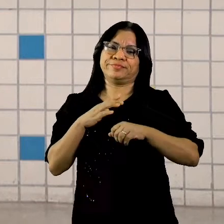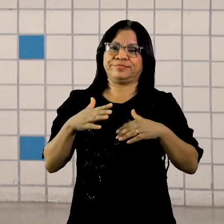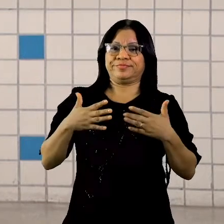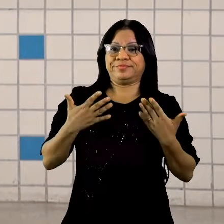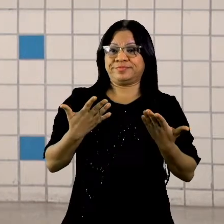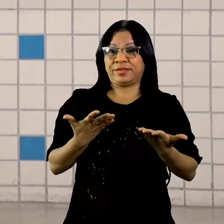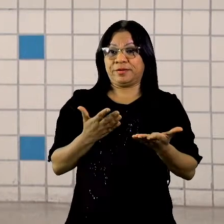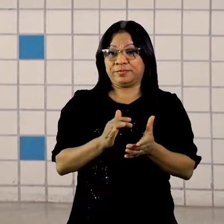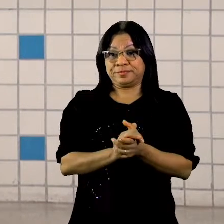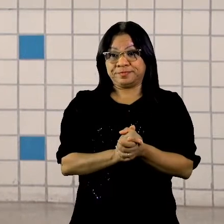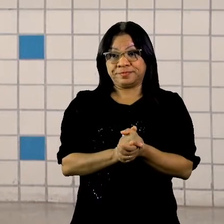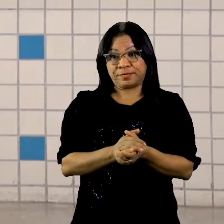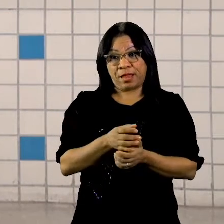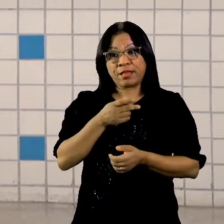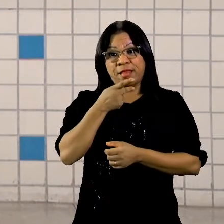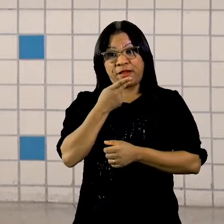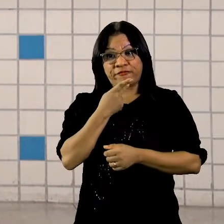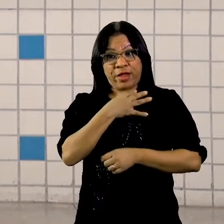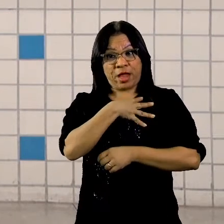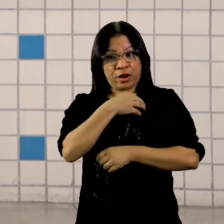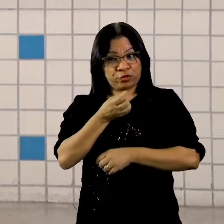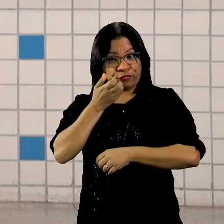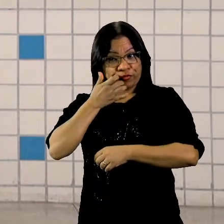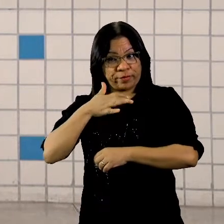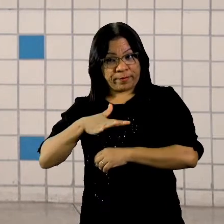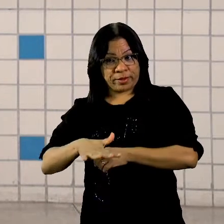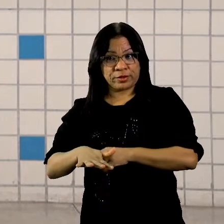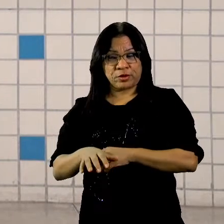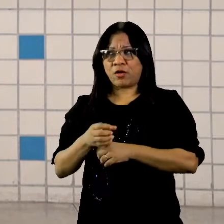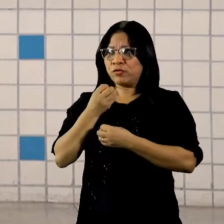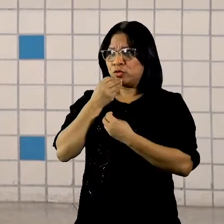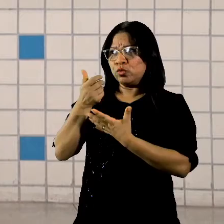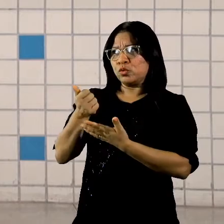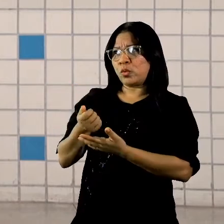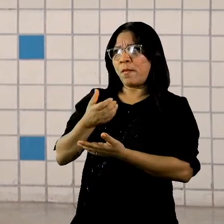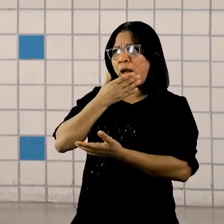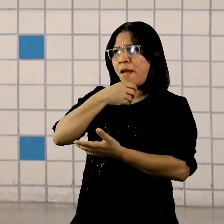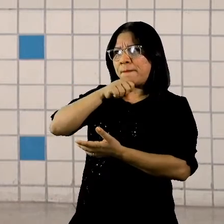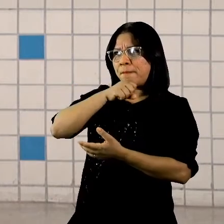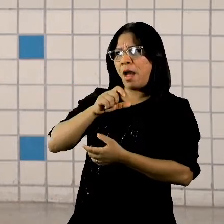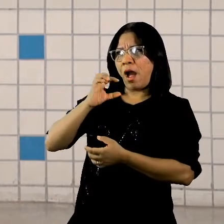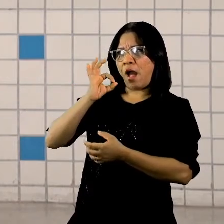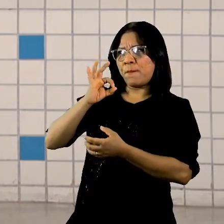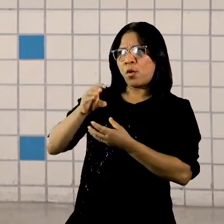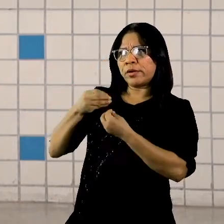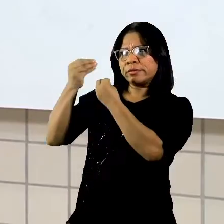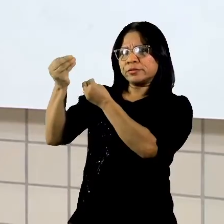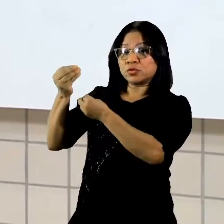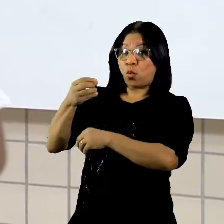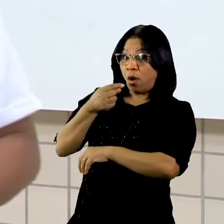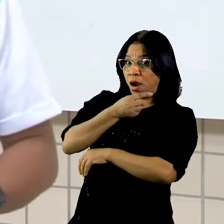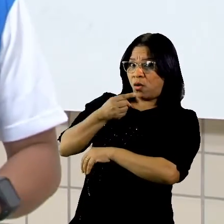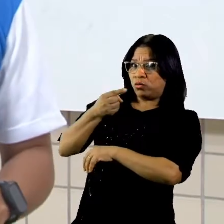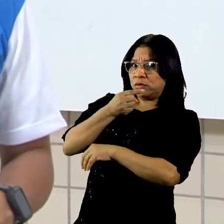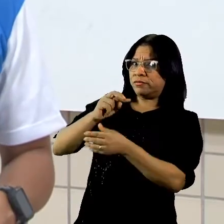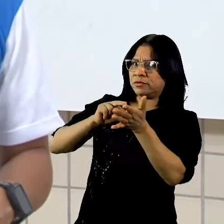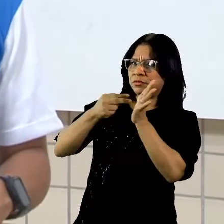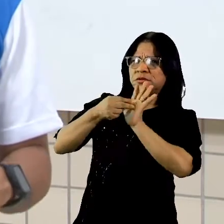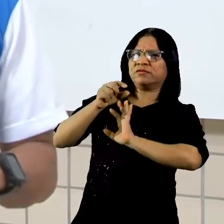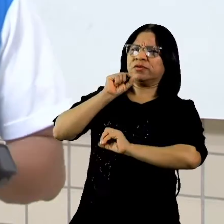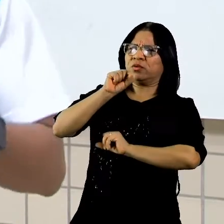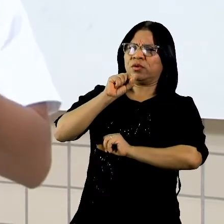mais novo, tudo bem, pai, a moeda é sua. O travessão indica o que mesmo? Uma